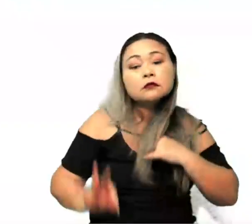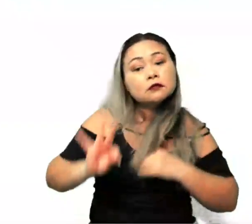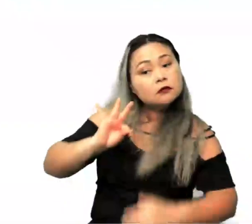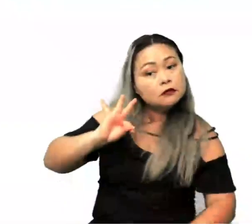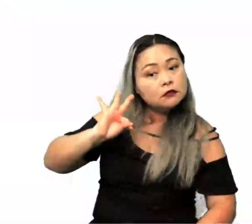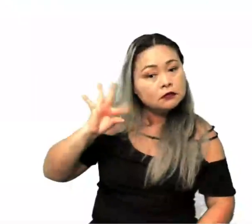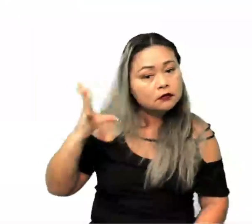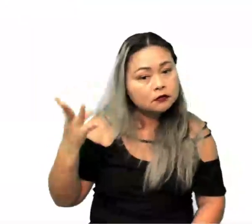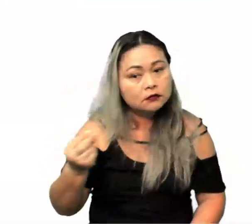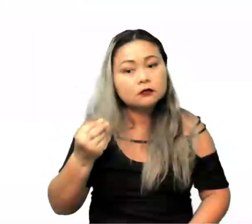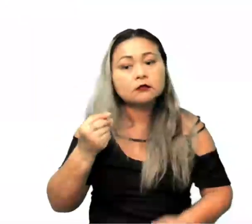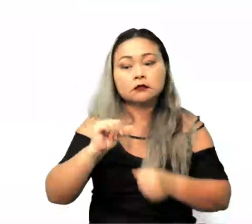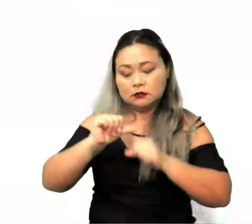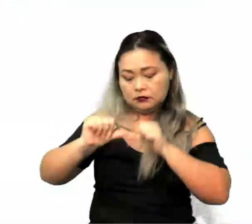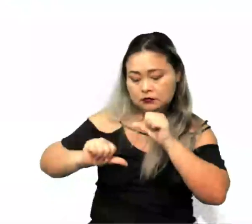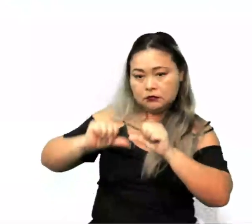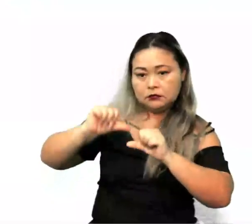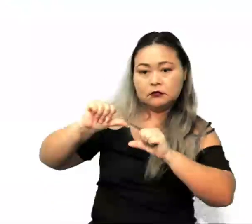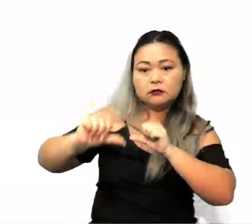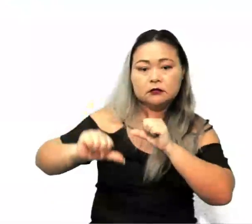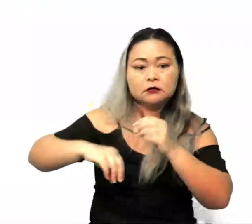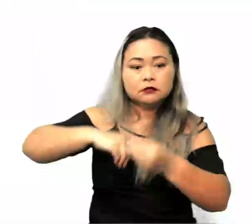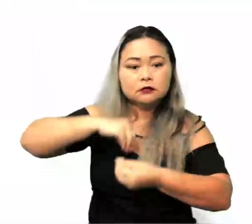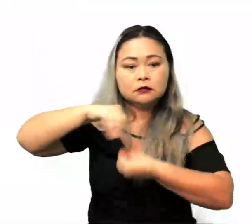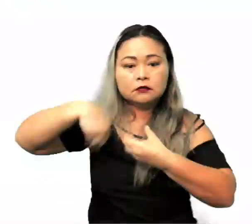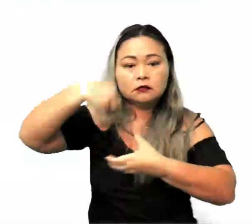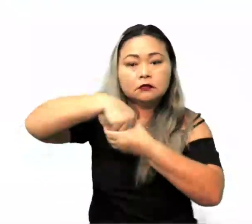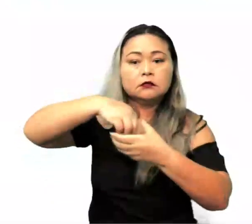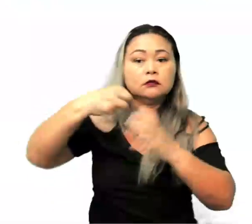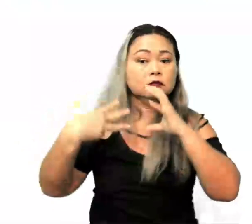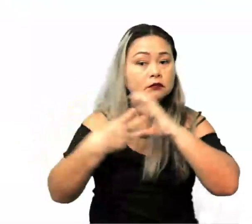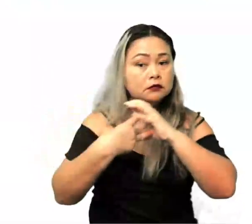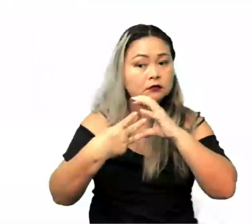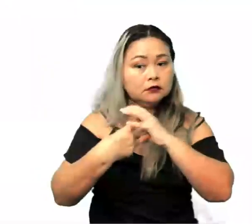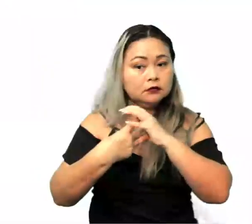Todas as reações metabólicas ocorrem no interior das